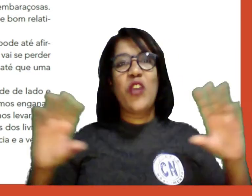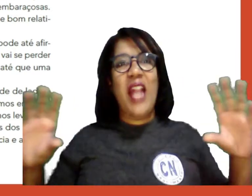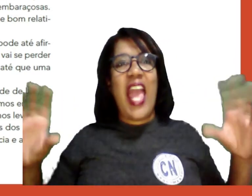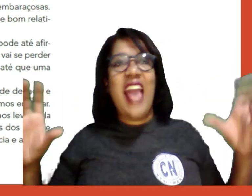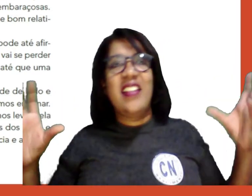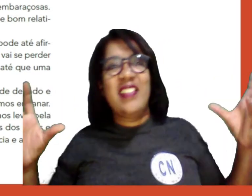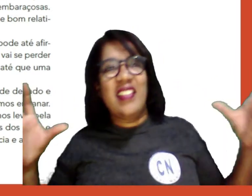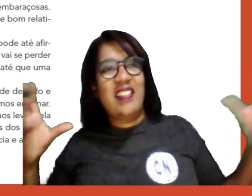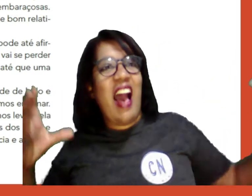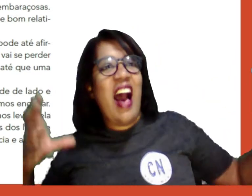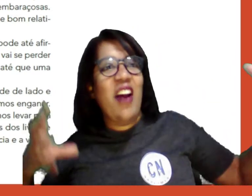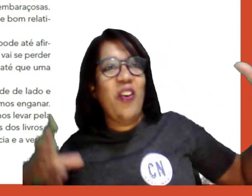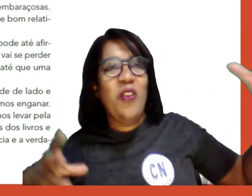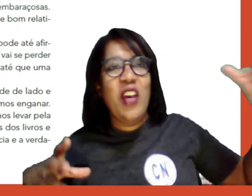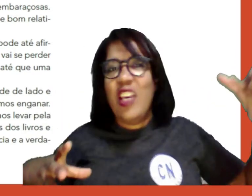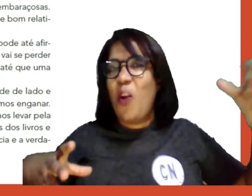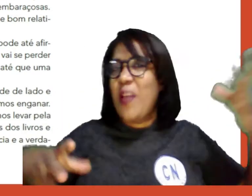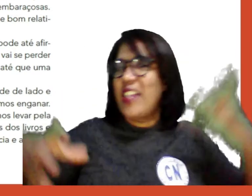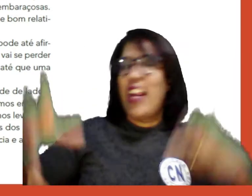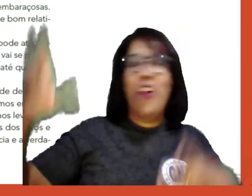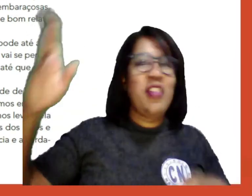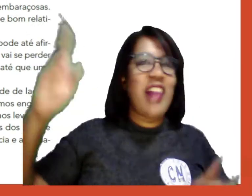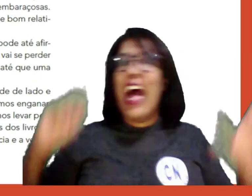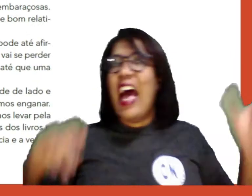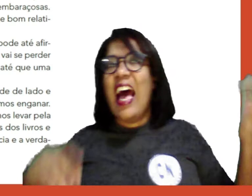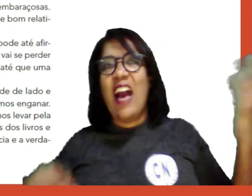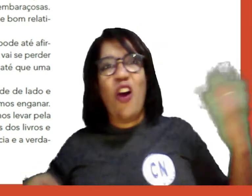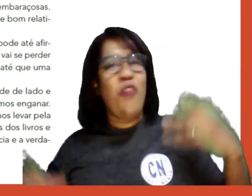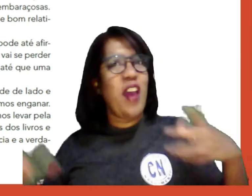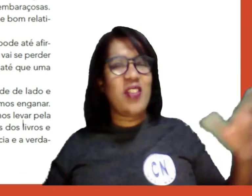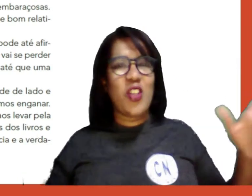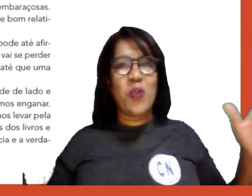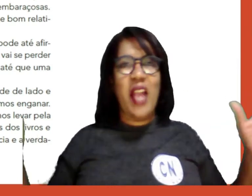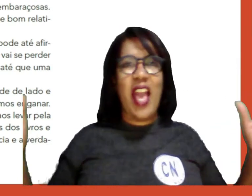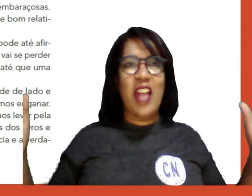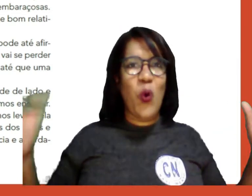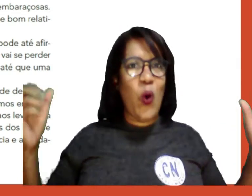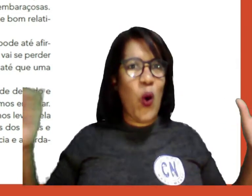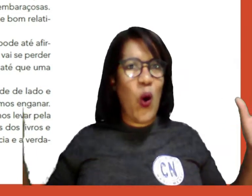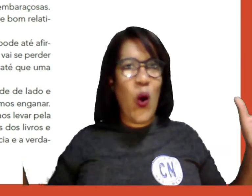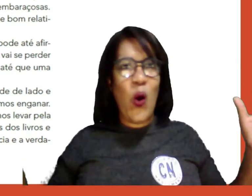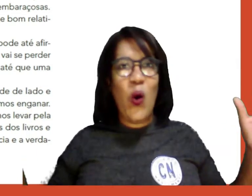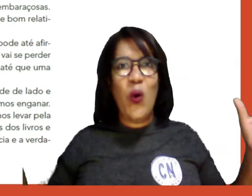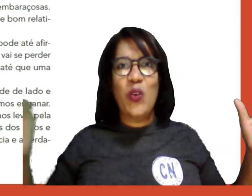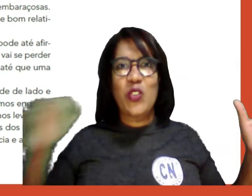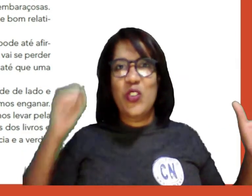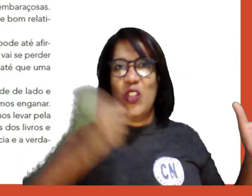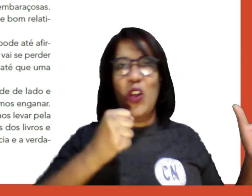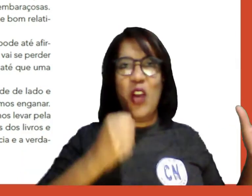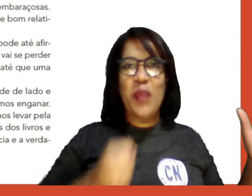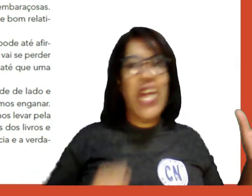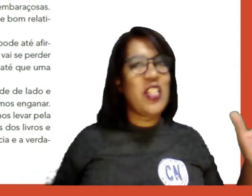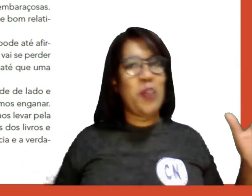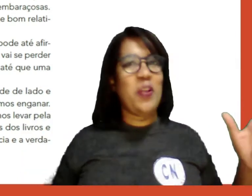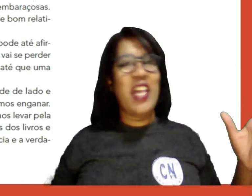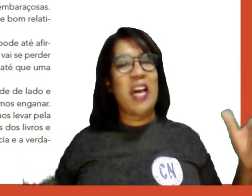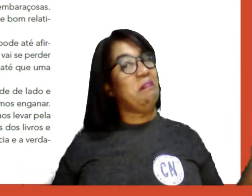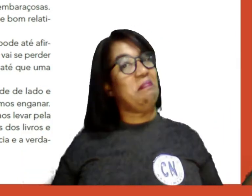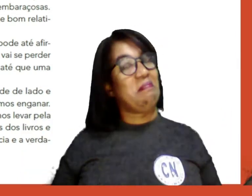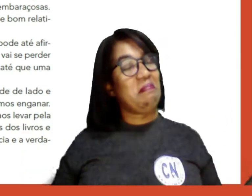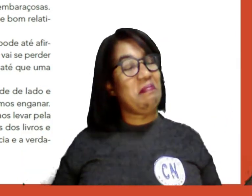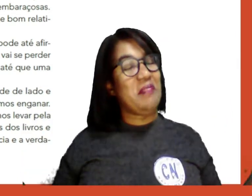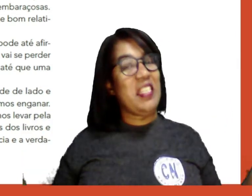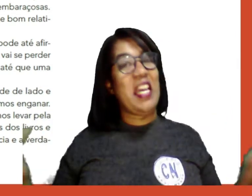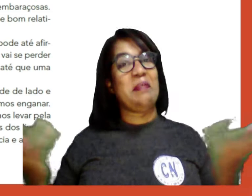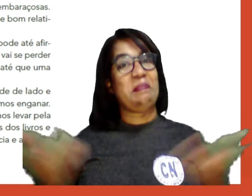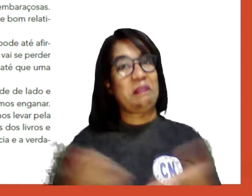Ou quando as mulheres entraram e começaram a lutar, qual foi a reação das mulheres? Uhul! As mulheres no